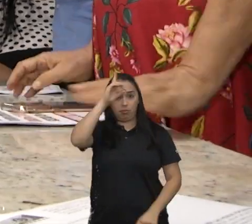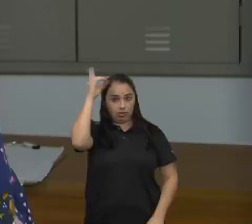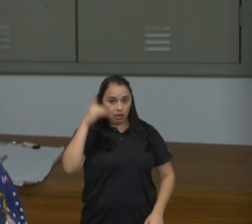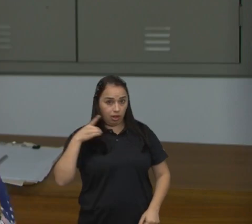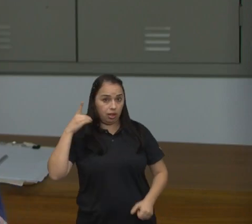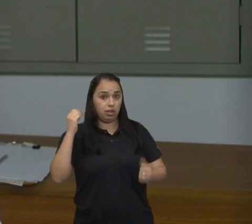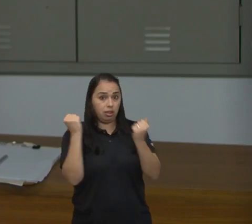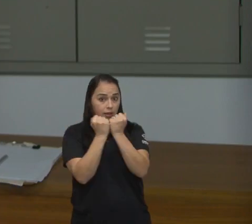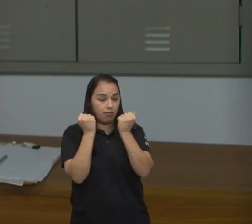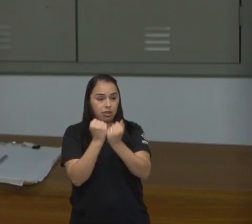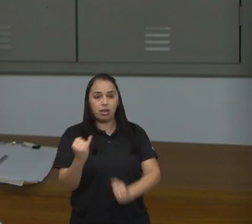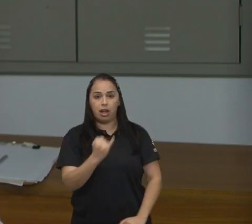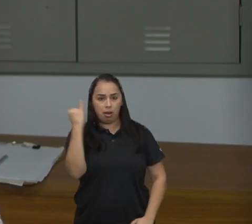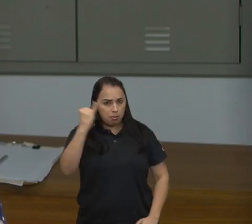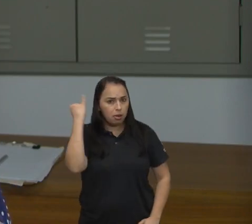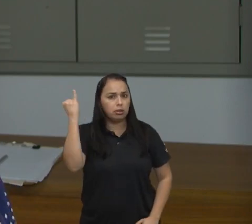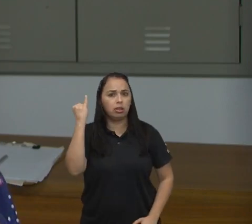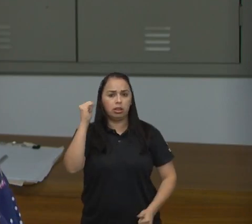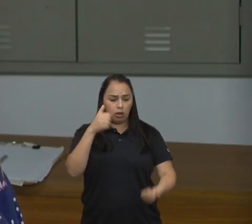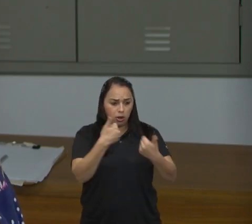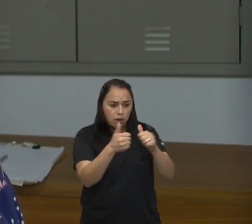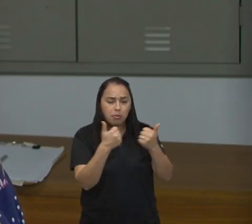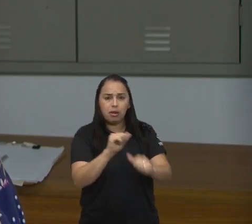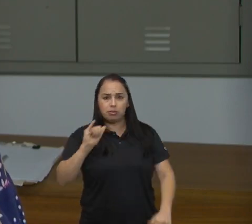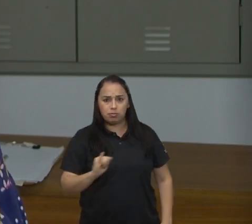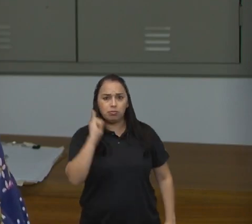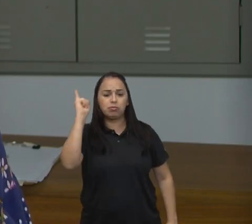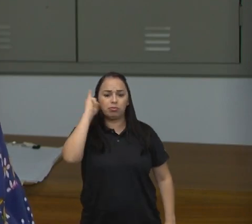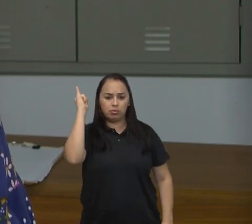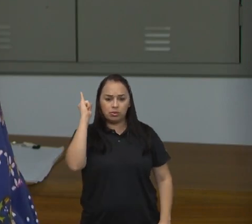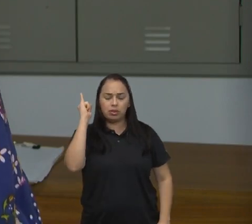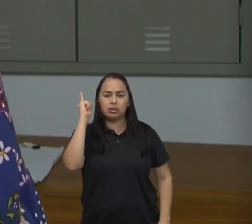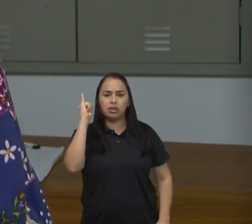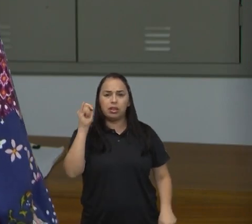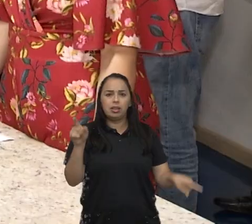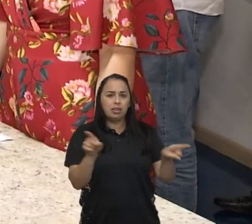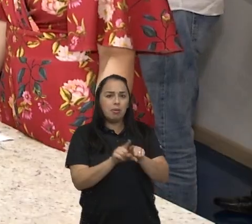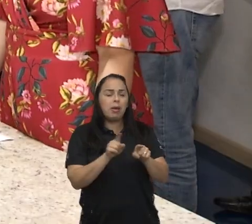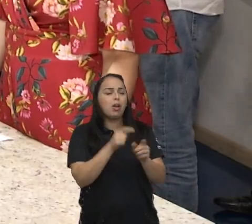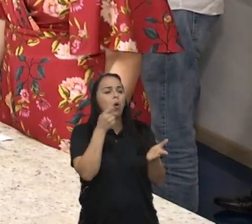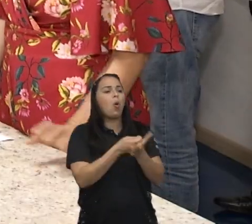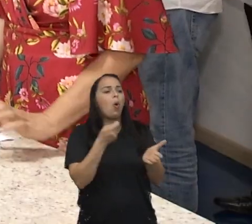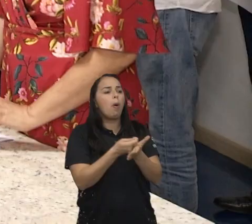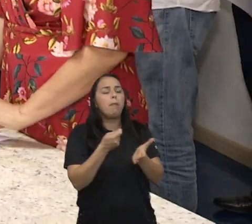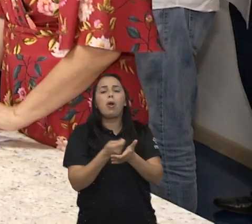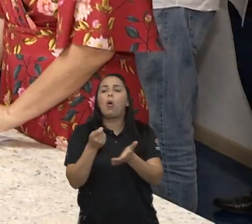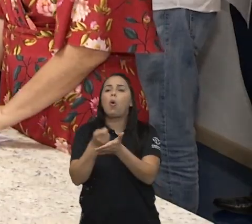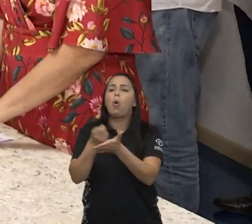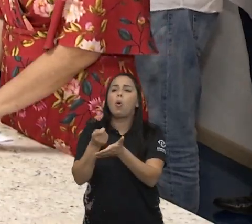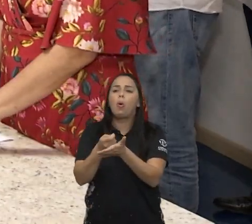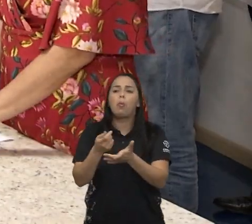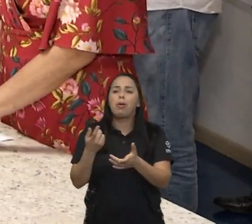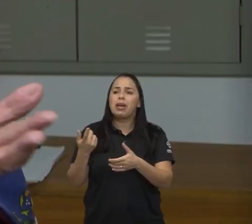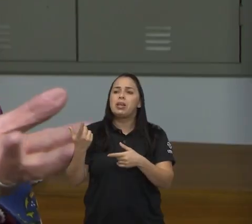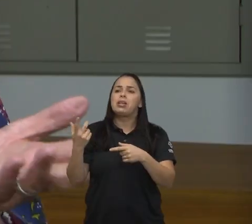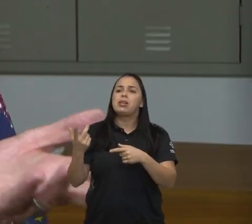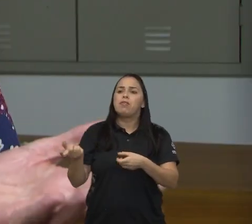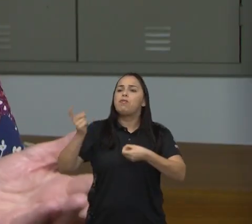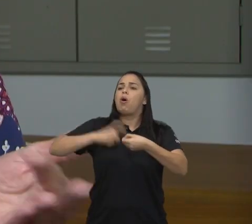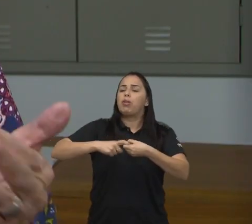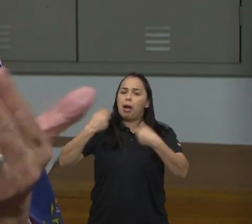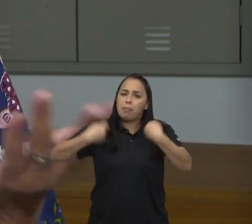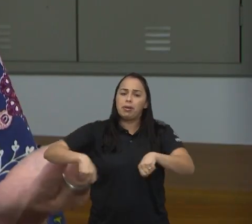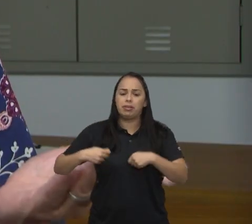reunião. Ela defendeu a importância do transporte adaptado para as pessoas com deficiência e cobrou a retomada do serviço.